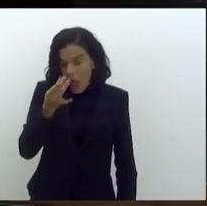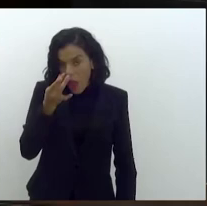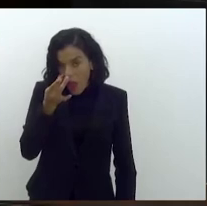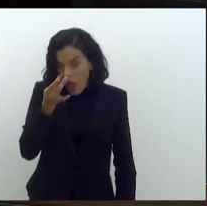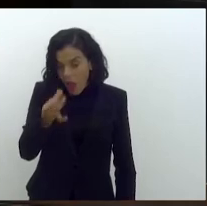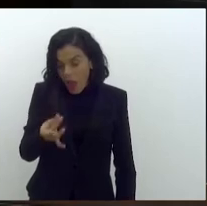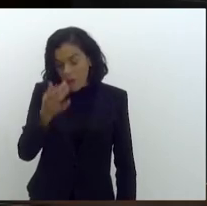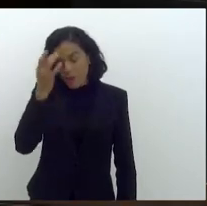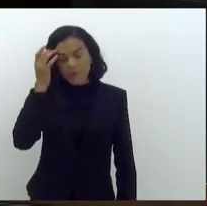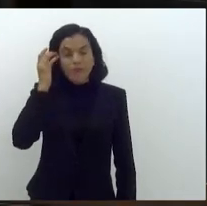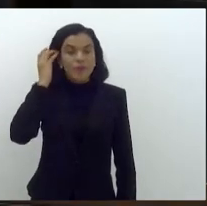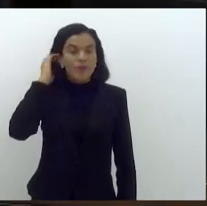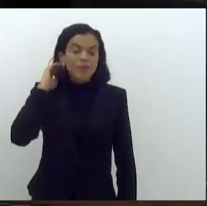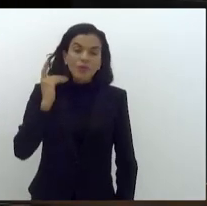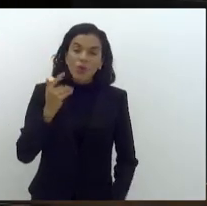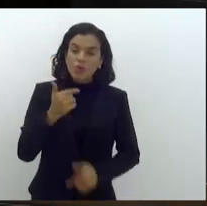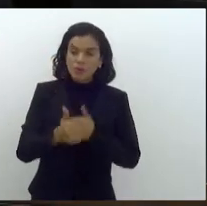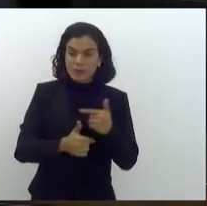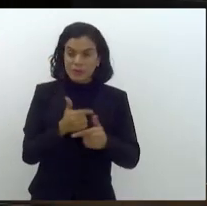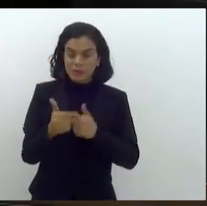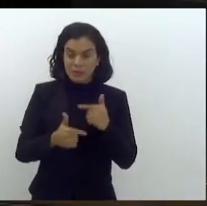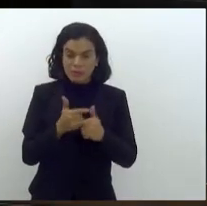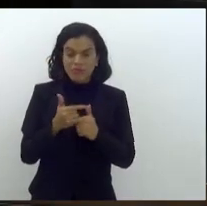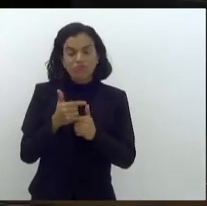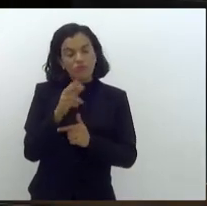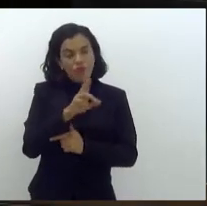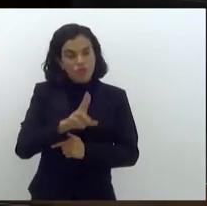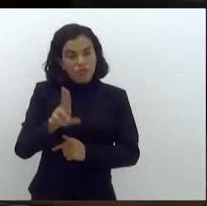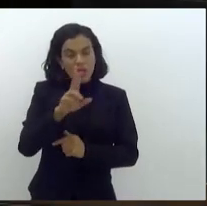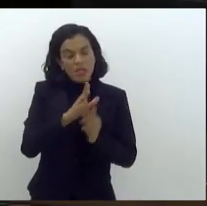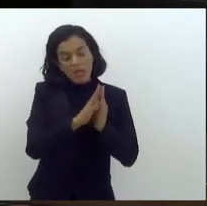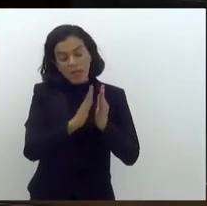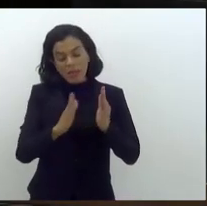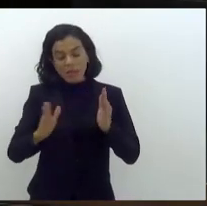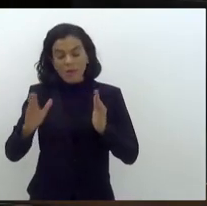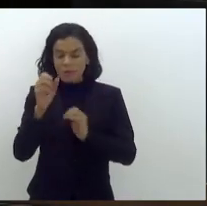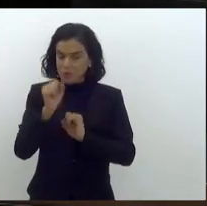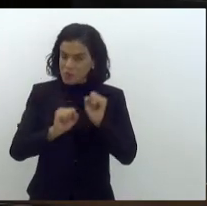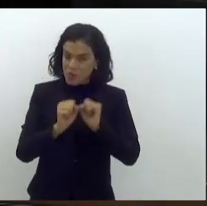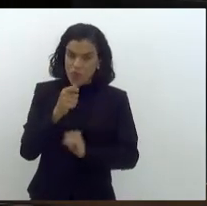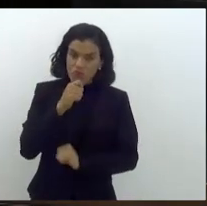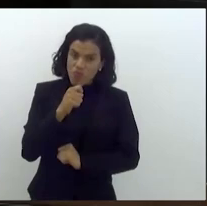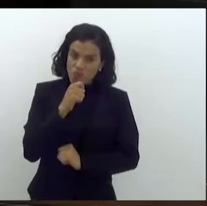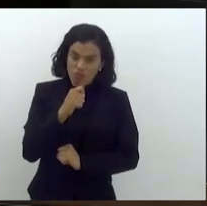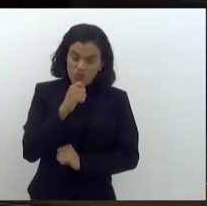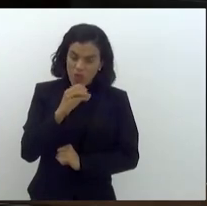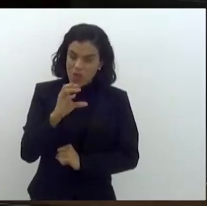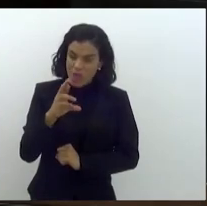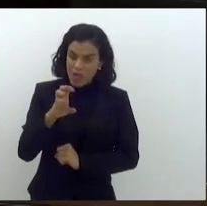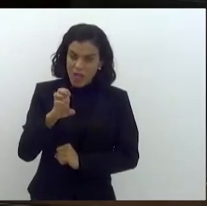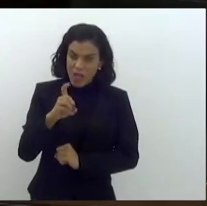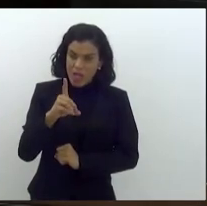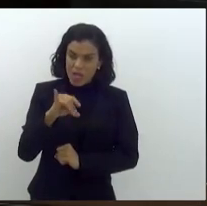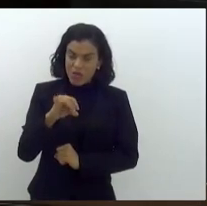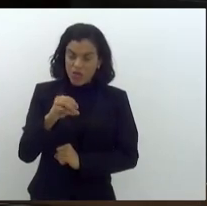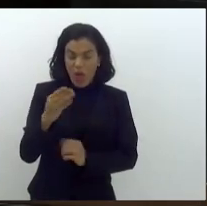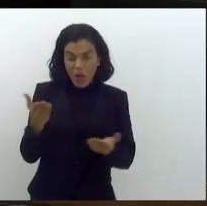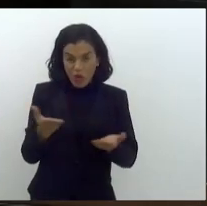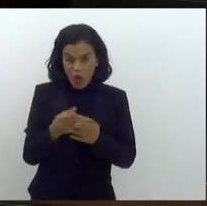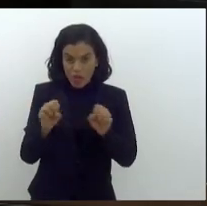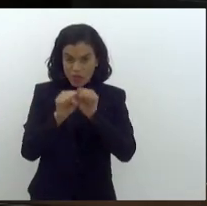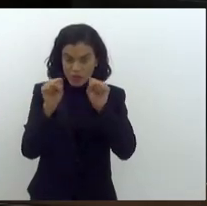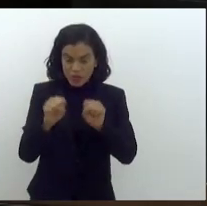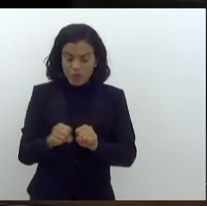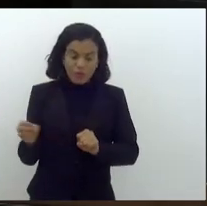o serviços que foram utilizados nas etapas de produção não geram crédito no sistema que está sendo proposto